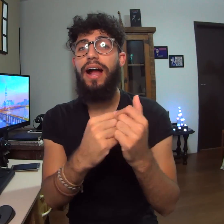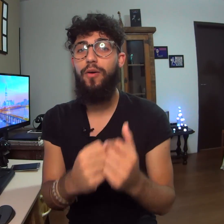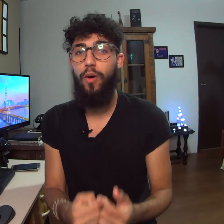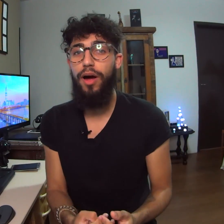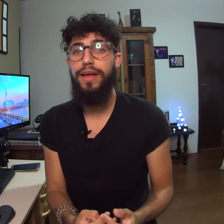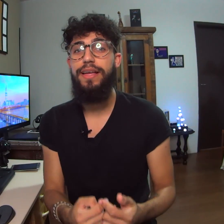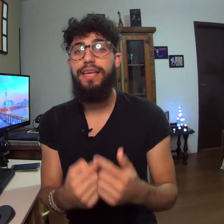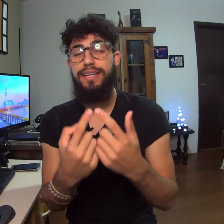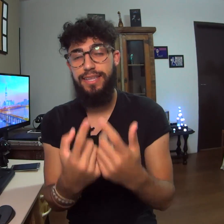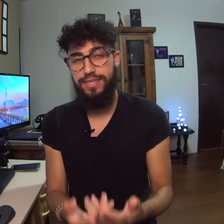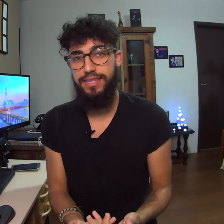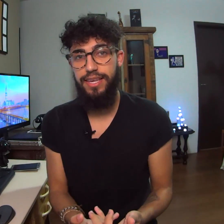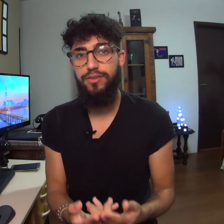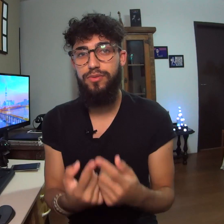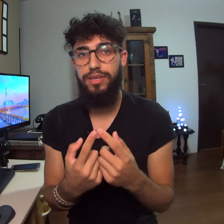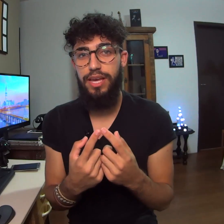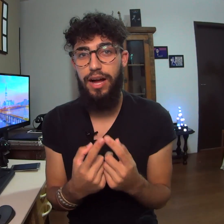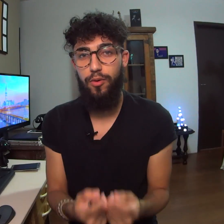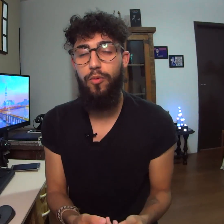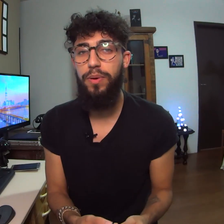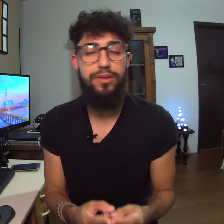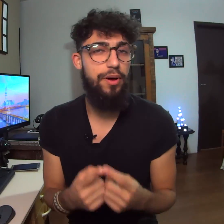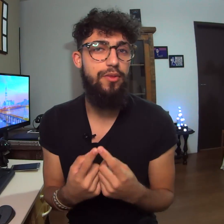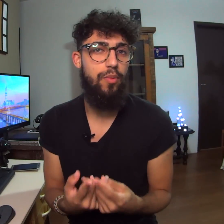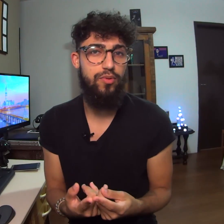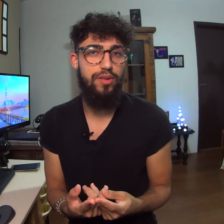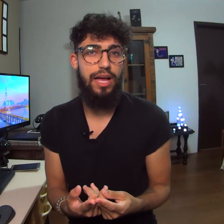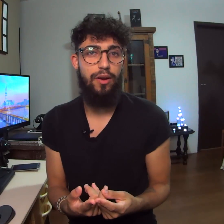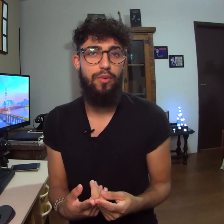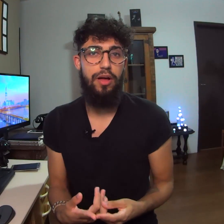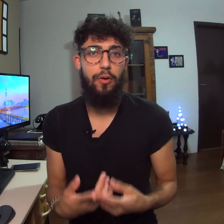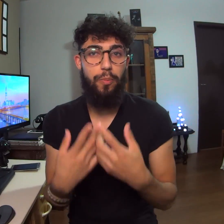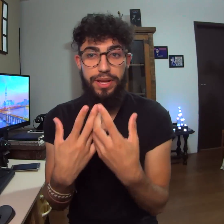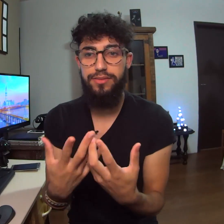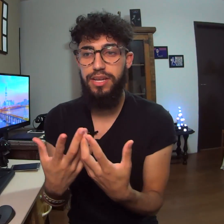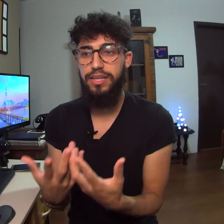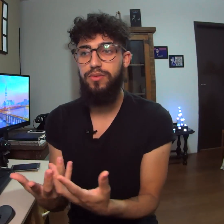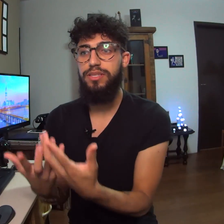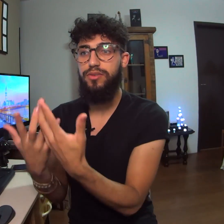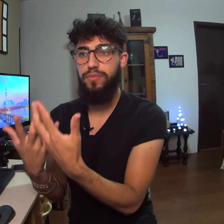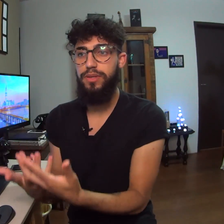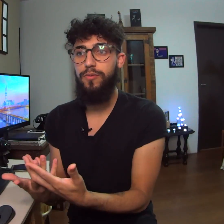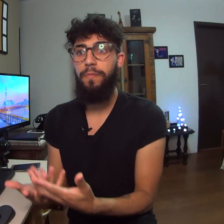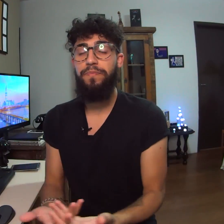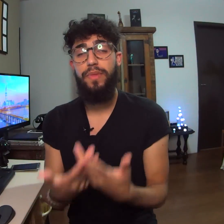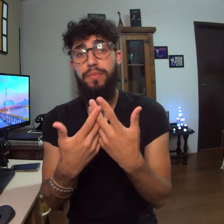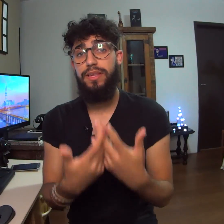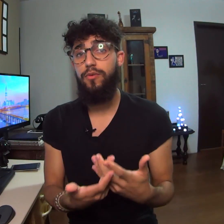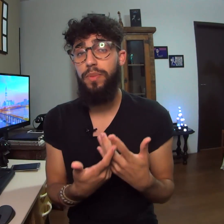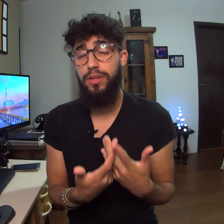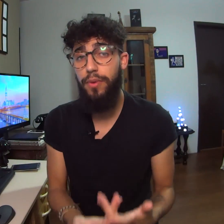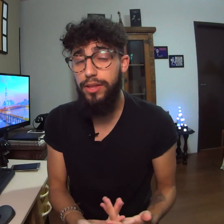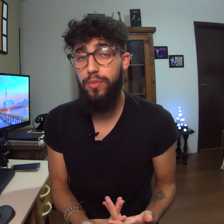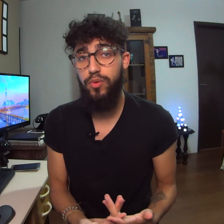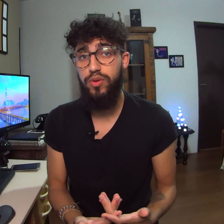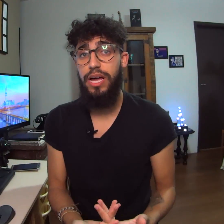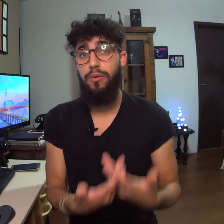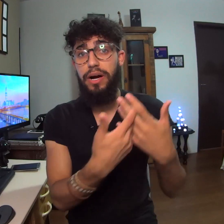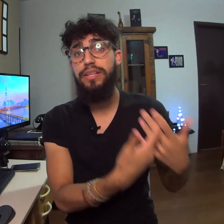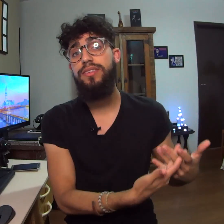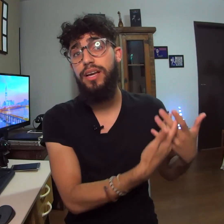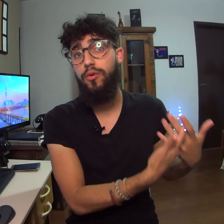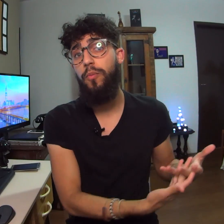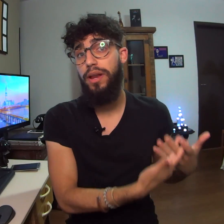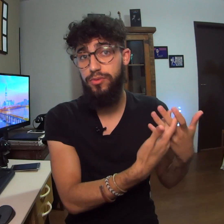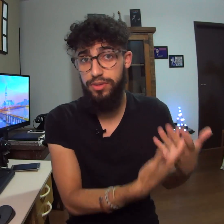Dilma. Agora, ele está dizendo que a culpa não é do Bolsonaro. O preço da gasolina subiu, mas a culpa não é do